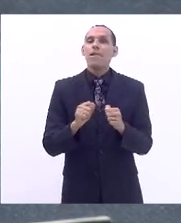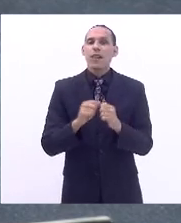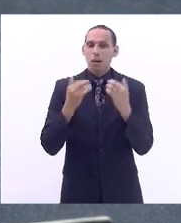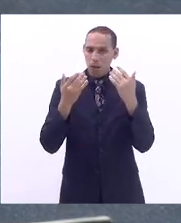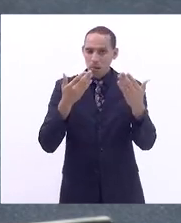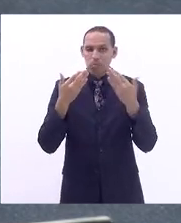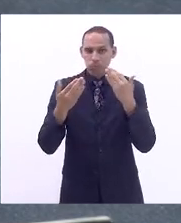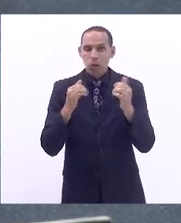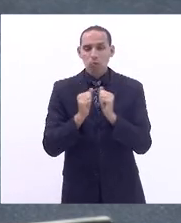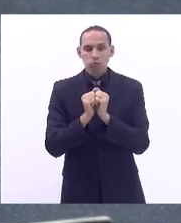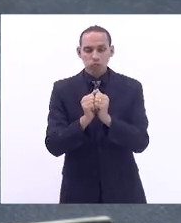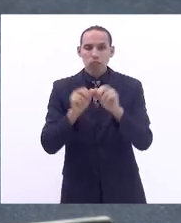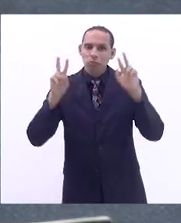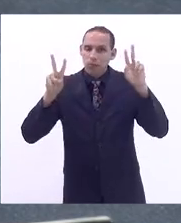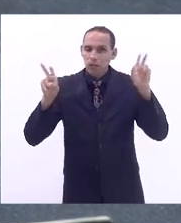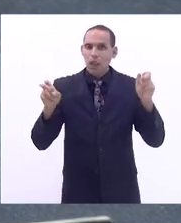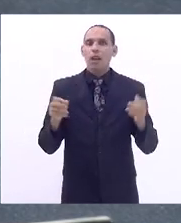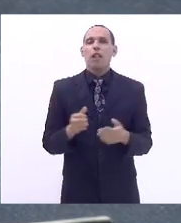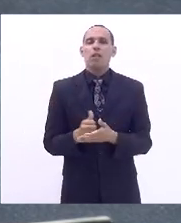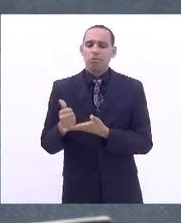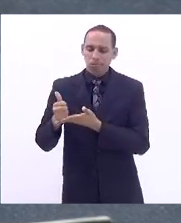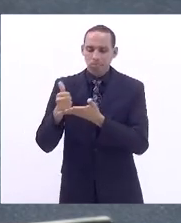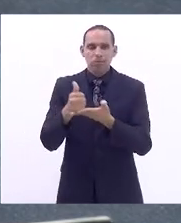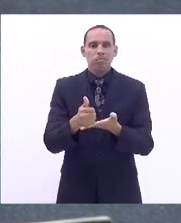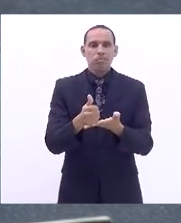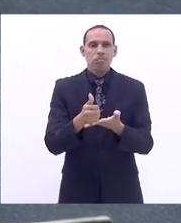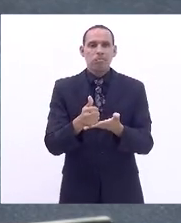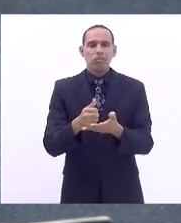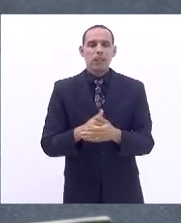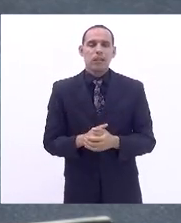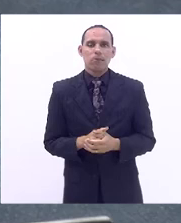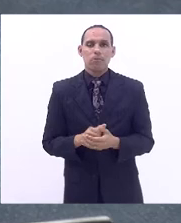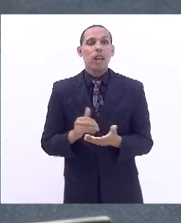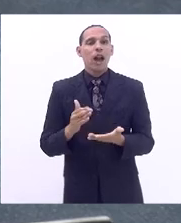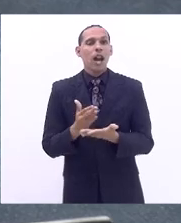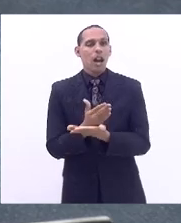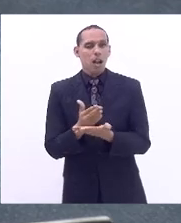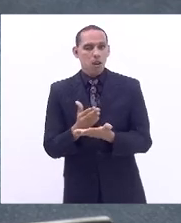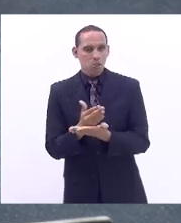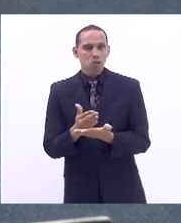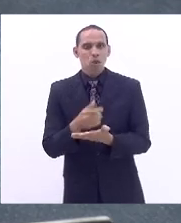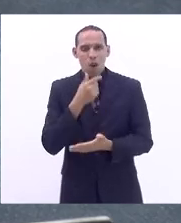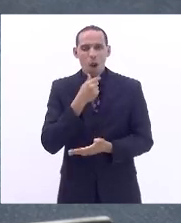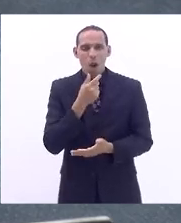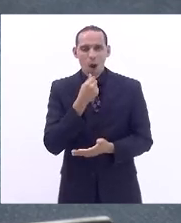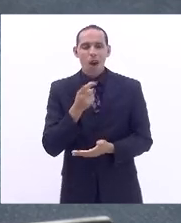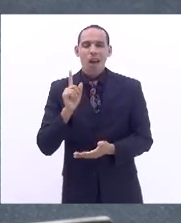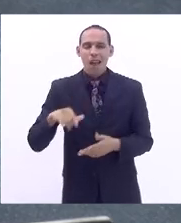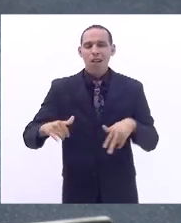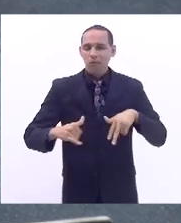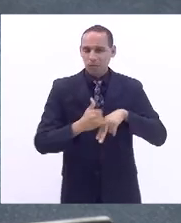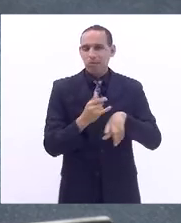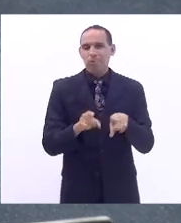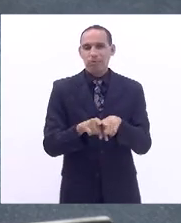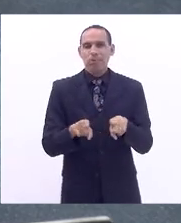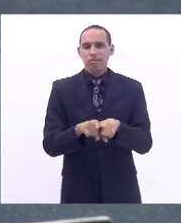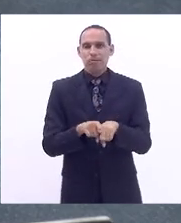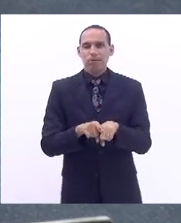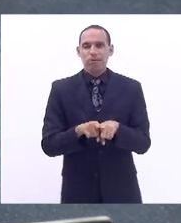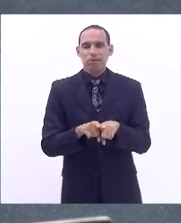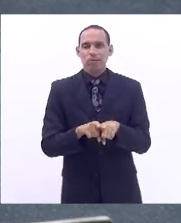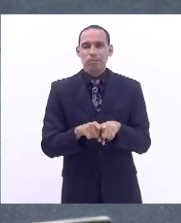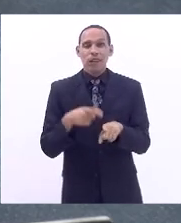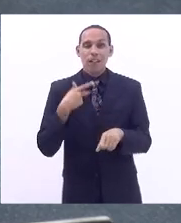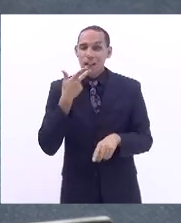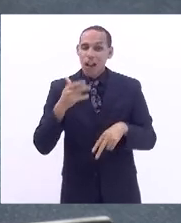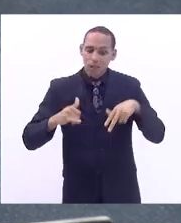audiência pública com o tema aqui e trouxemos alguns dos homens vítimas né dessa situação e aí quando